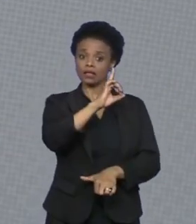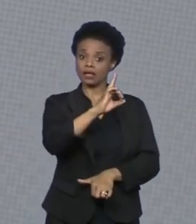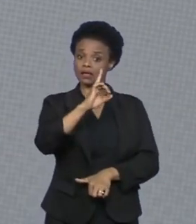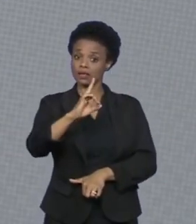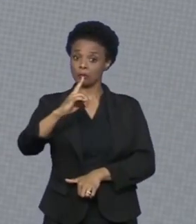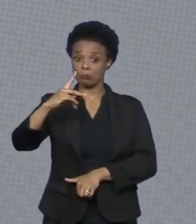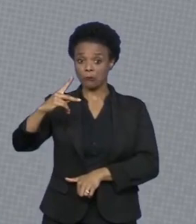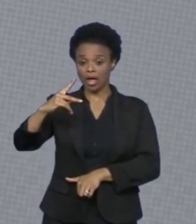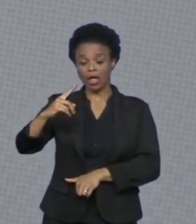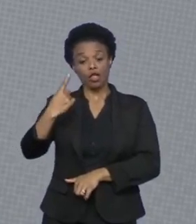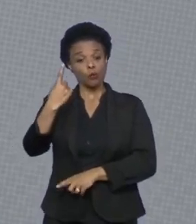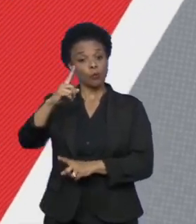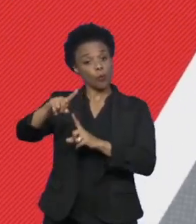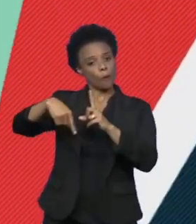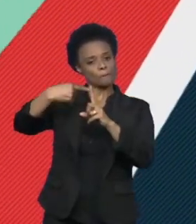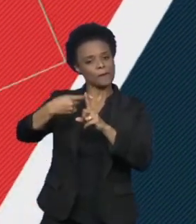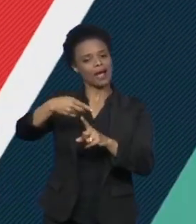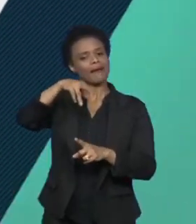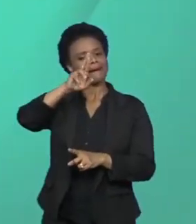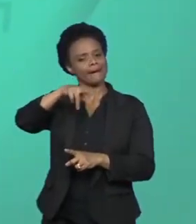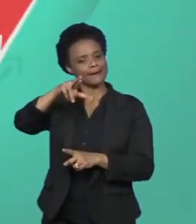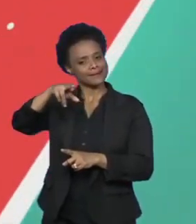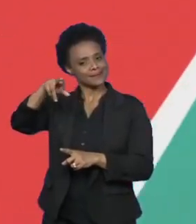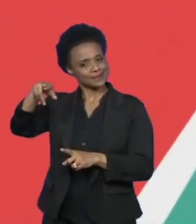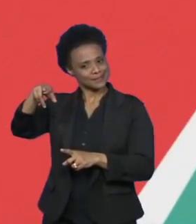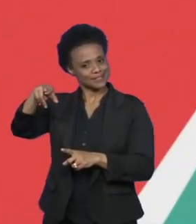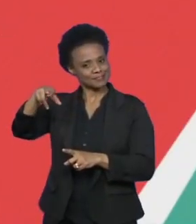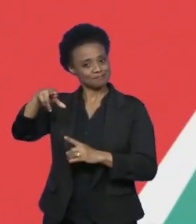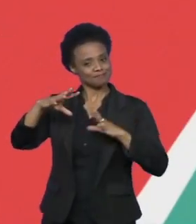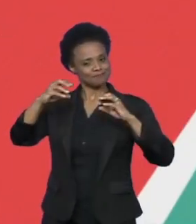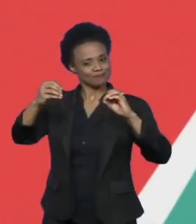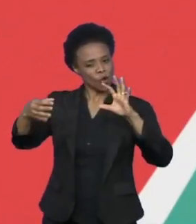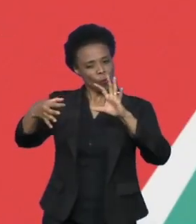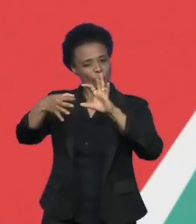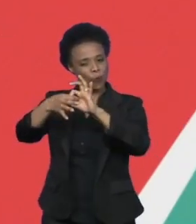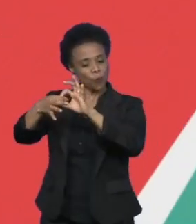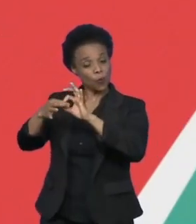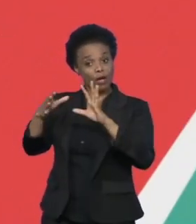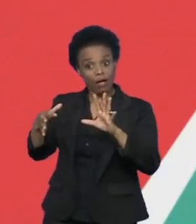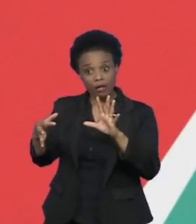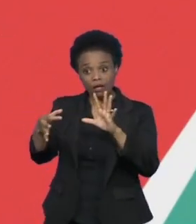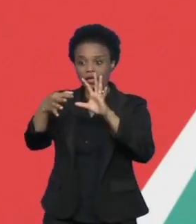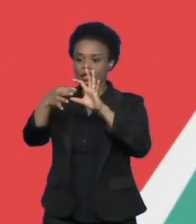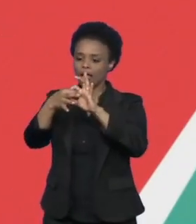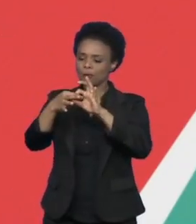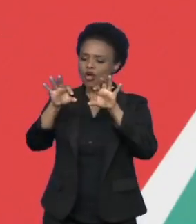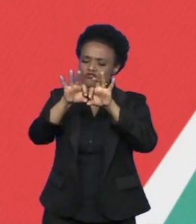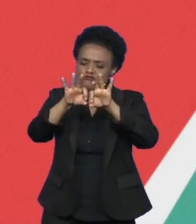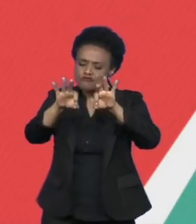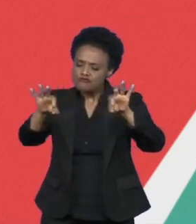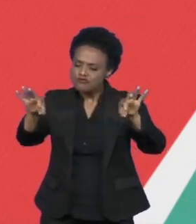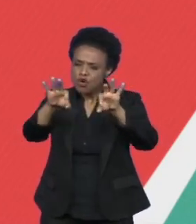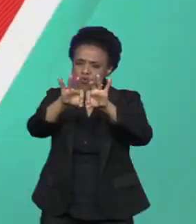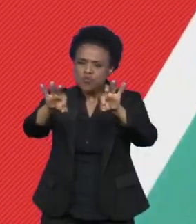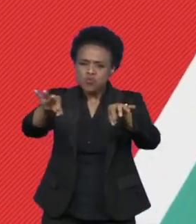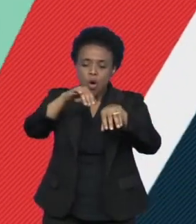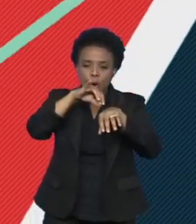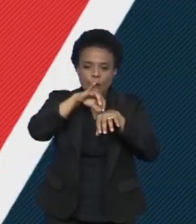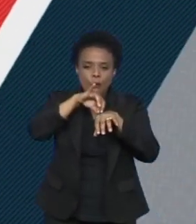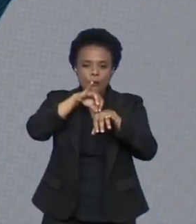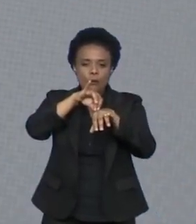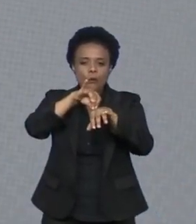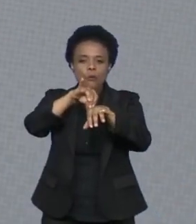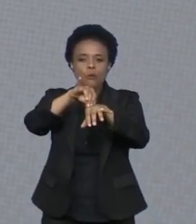um ou mais resistores. Esses componentes estão ligados por meio de fios de materiais condutores.